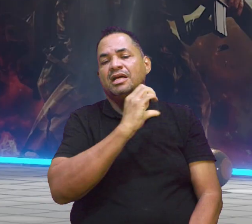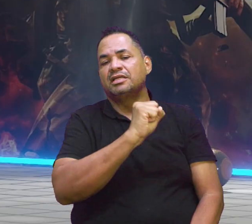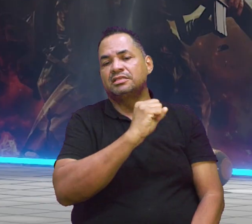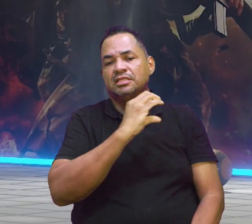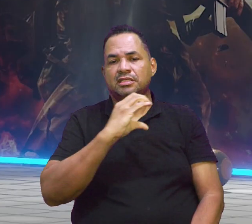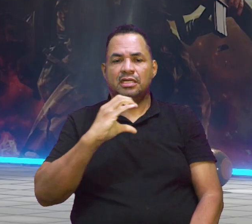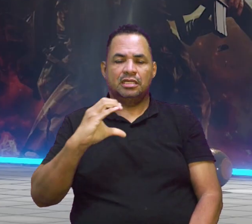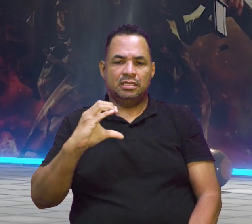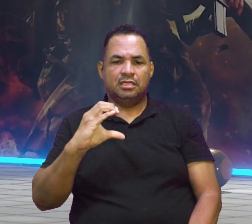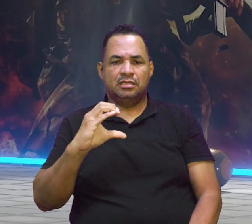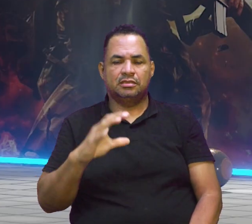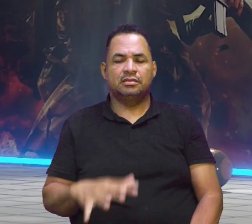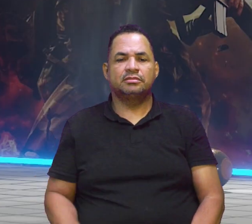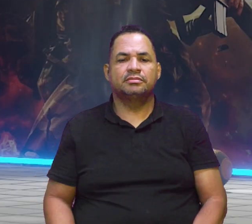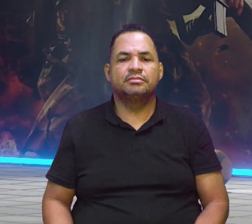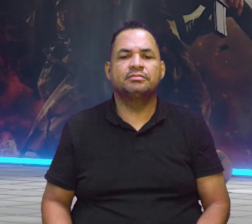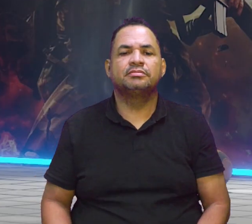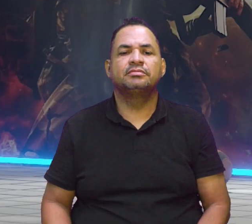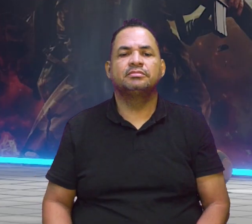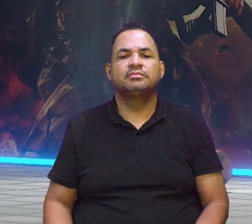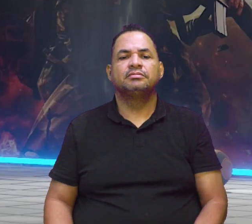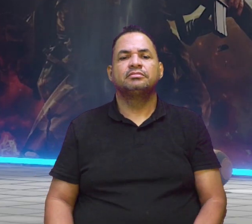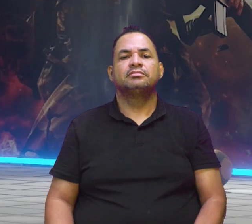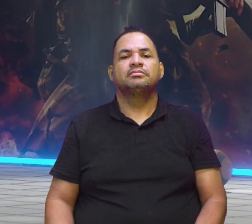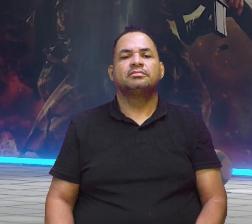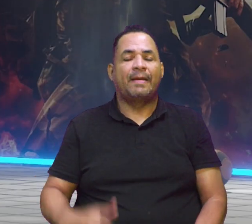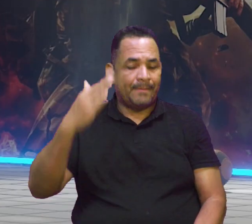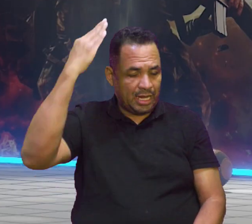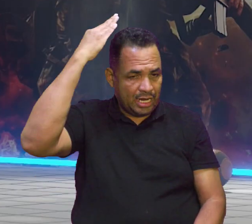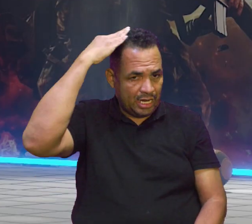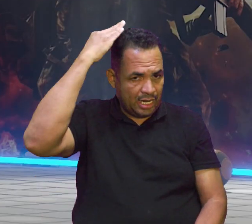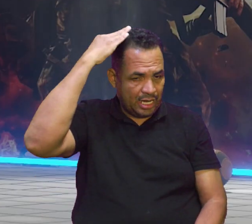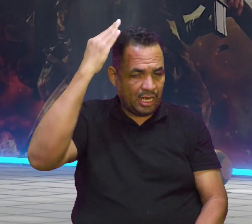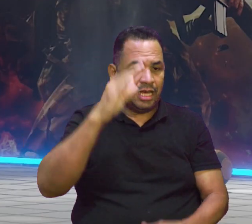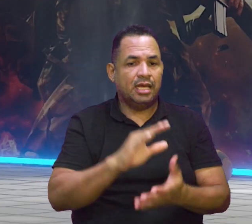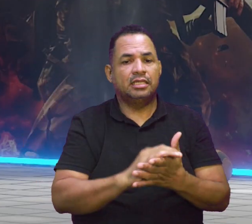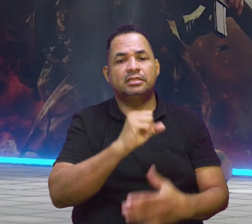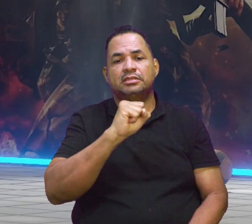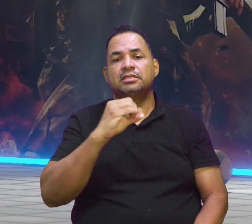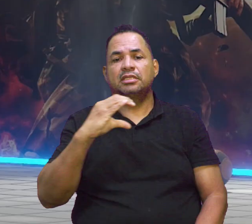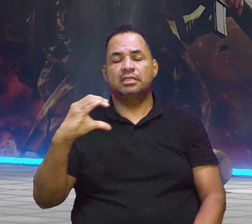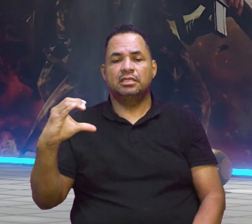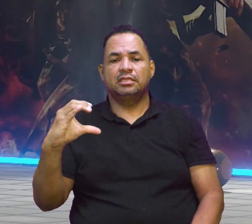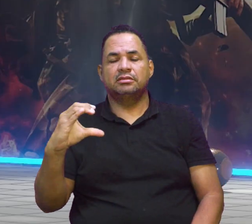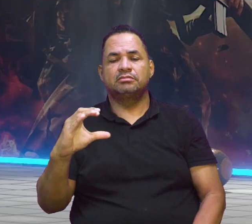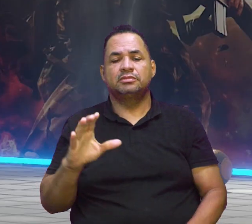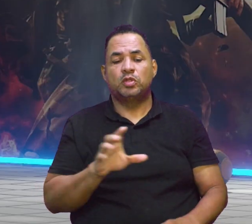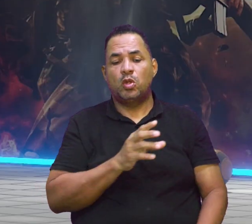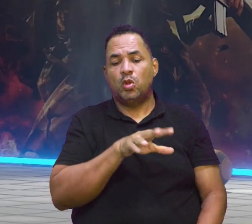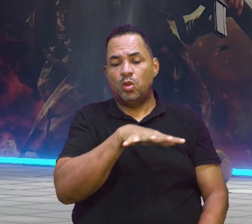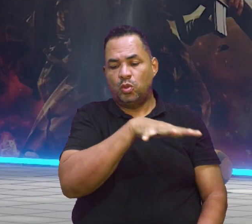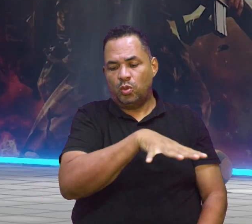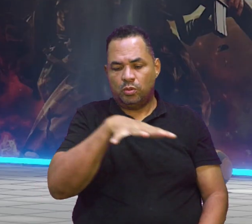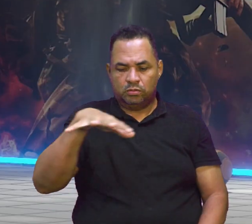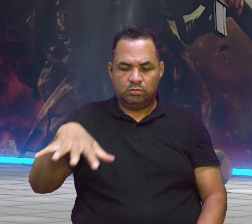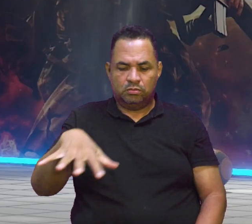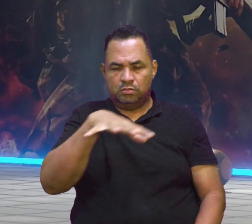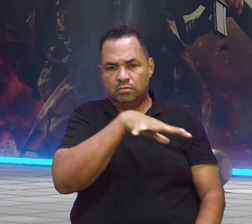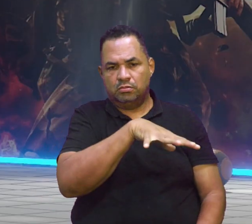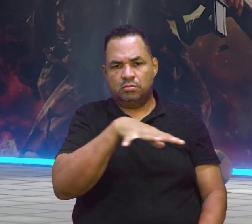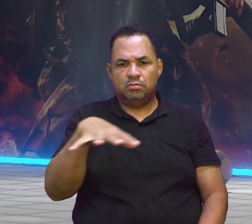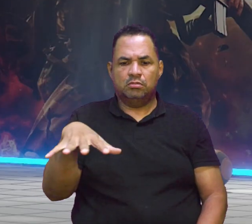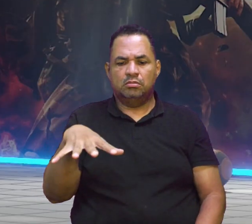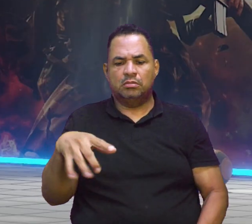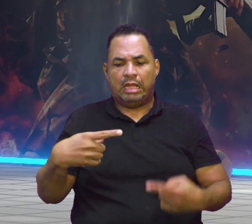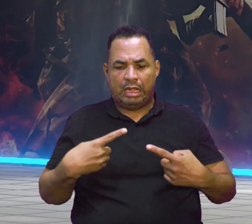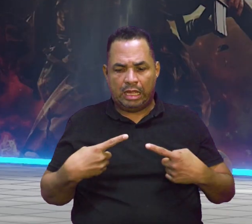vai começar a chegar, já que é um território de disputa, não tem dono. Então, nenhum governo vai investir ali.